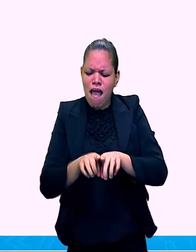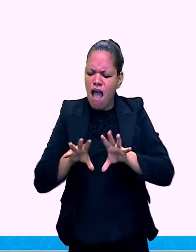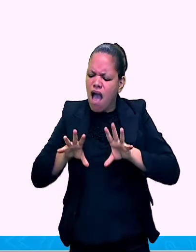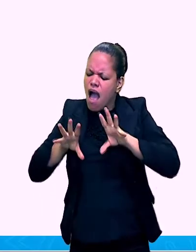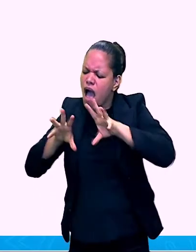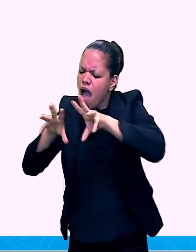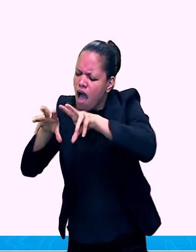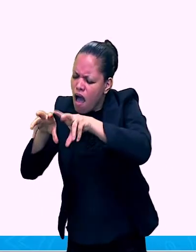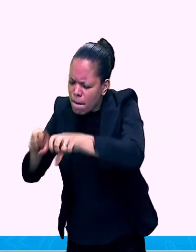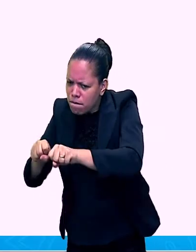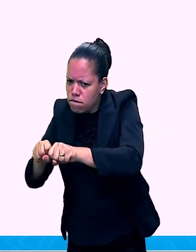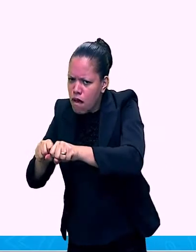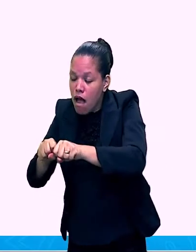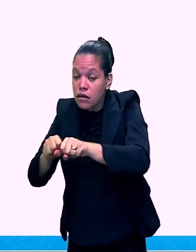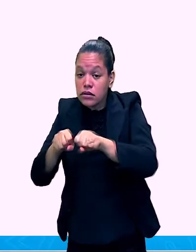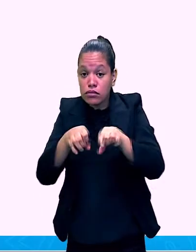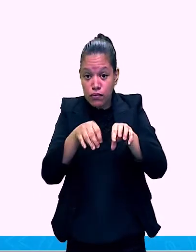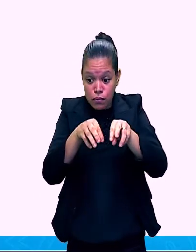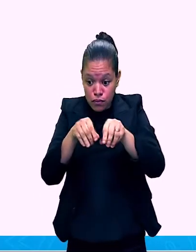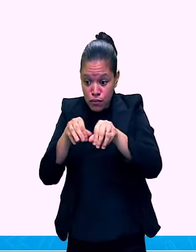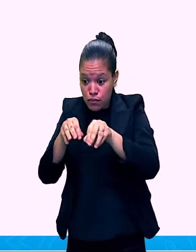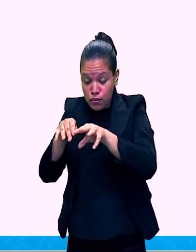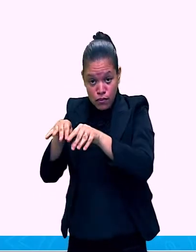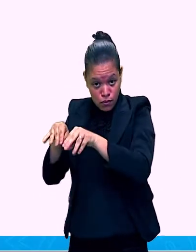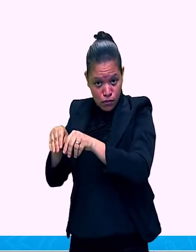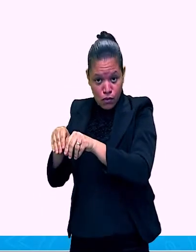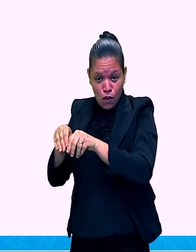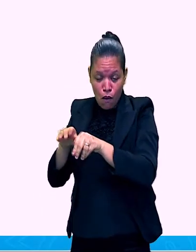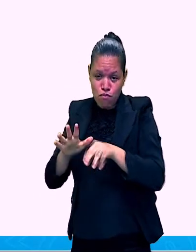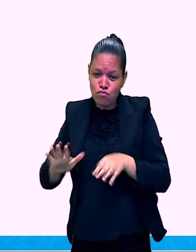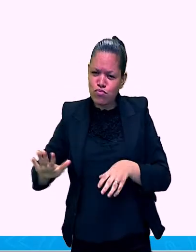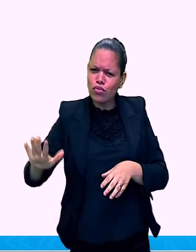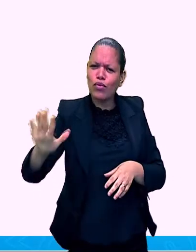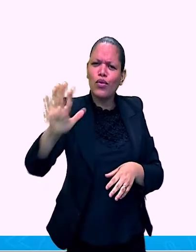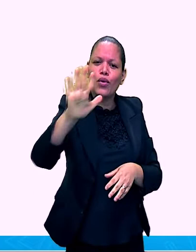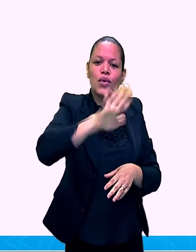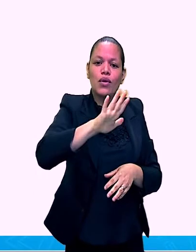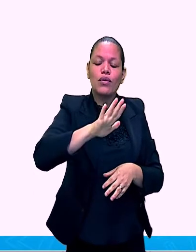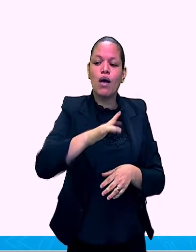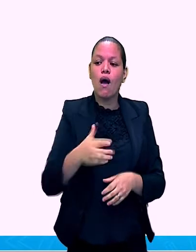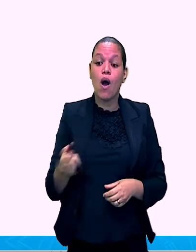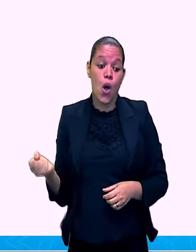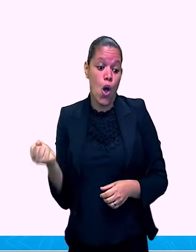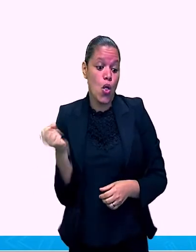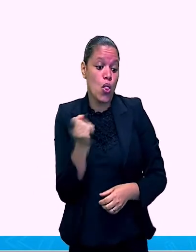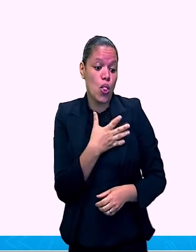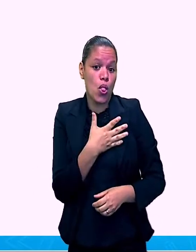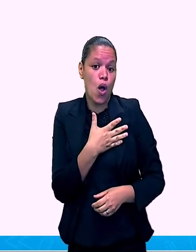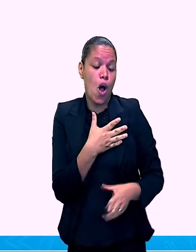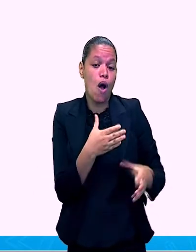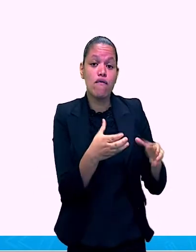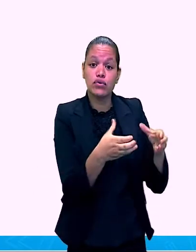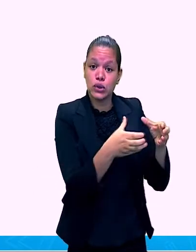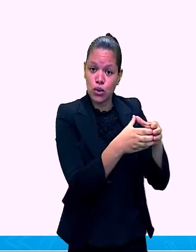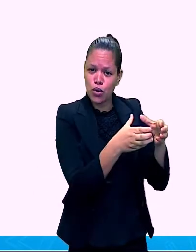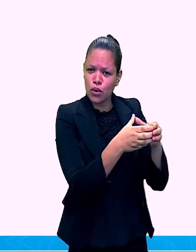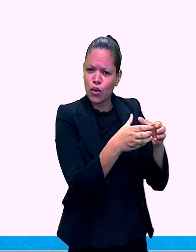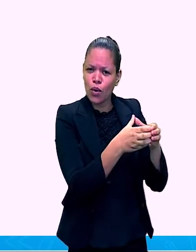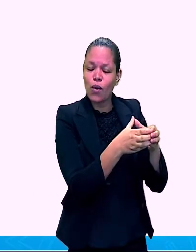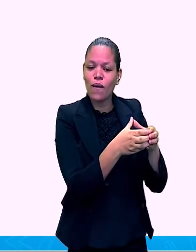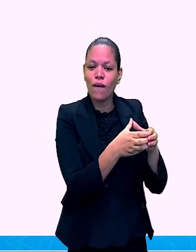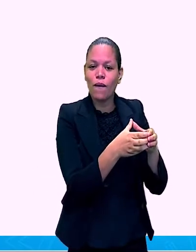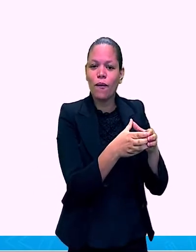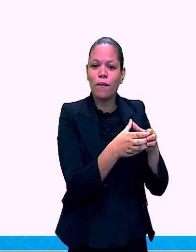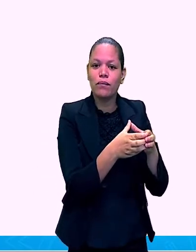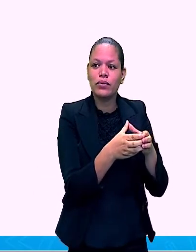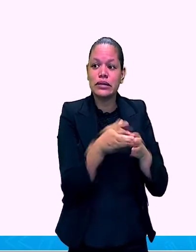pelos novos grupos cria conflitos com os que ocuparam nas ondas anteriores. Eu vou dar outro exemplo para vocês aqui agora. O